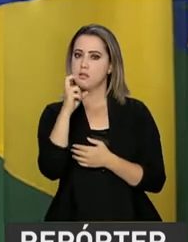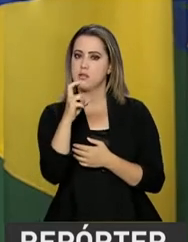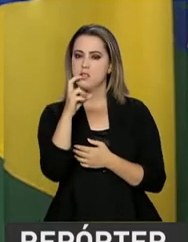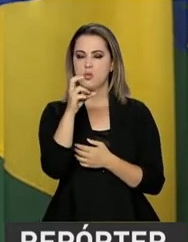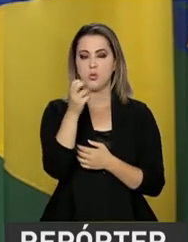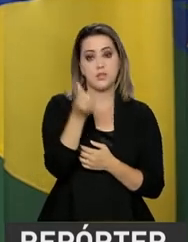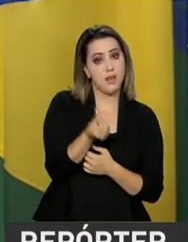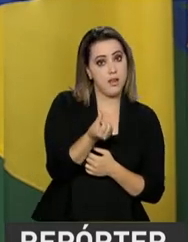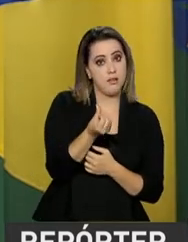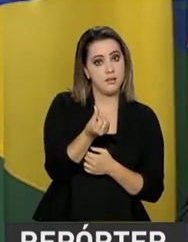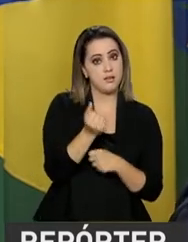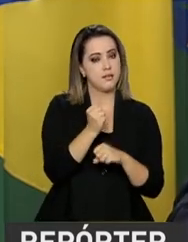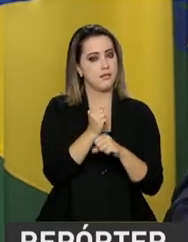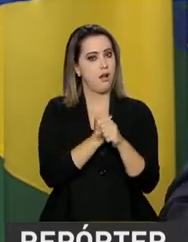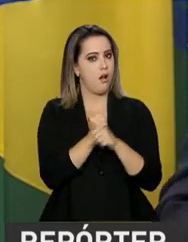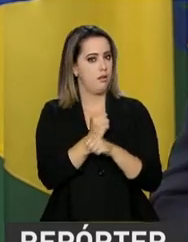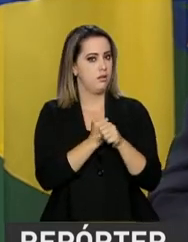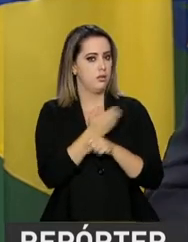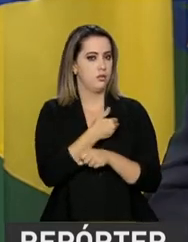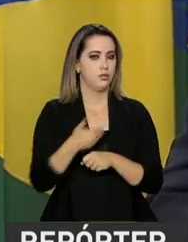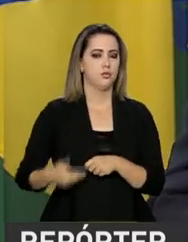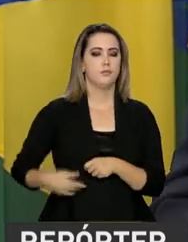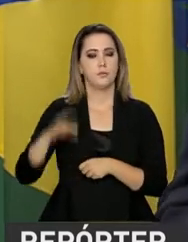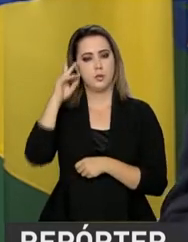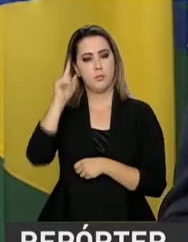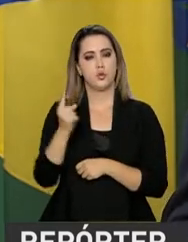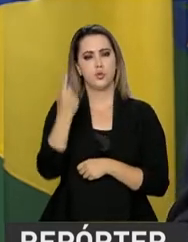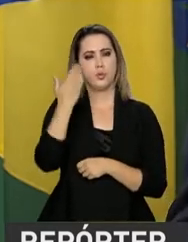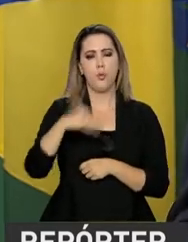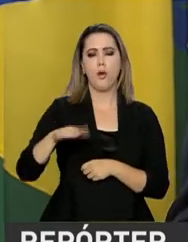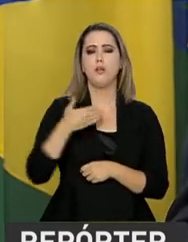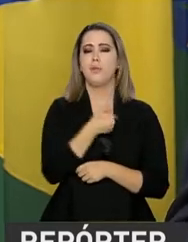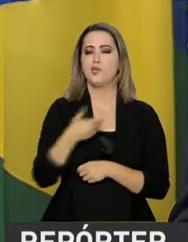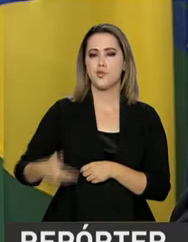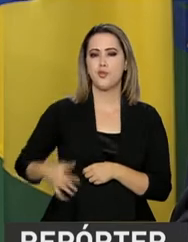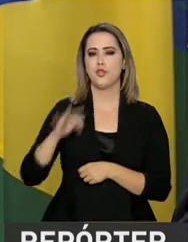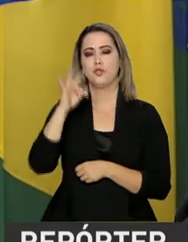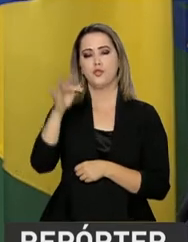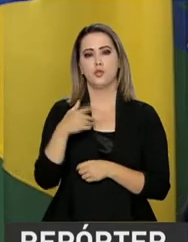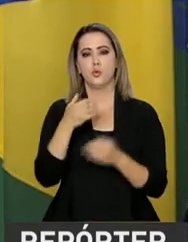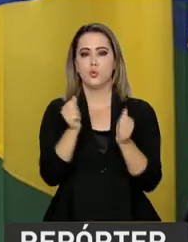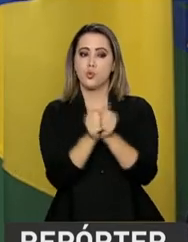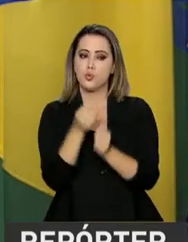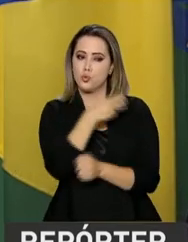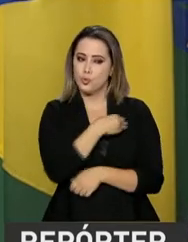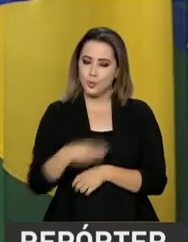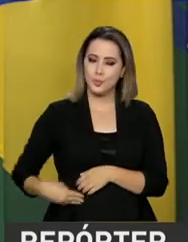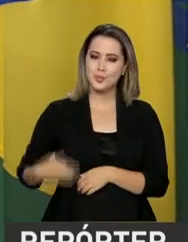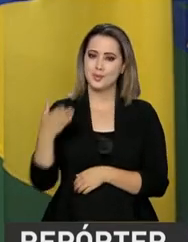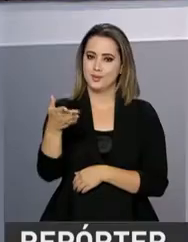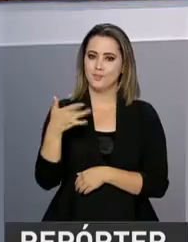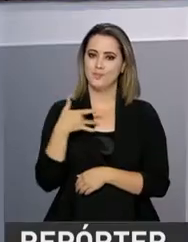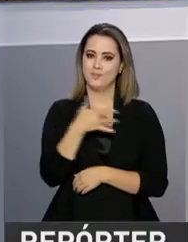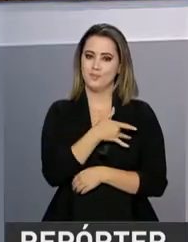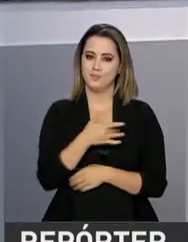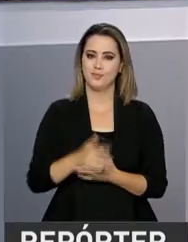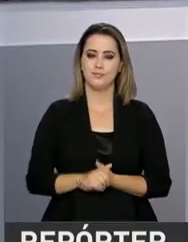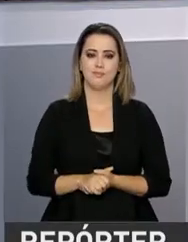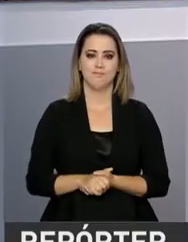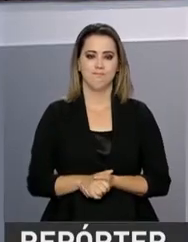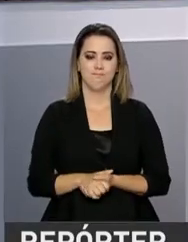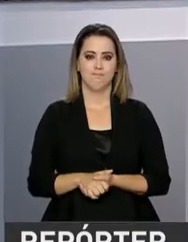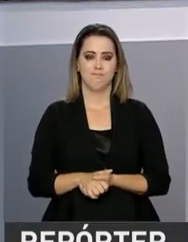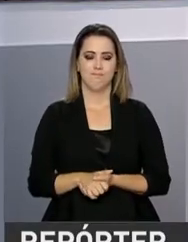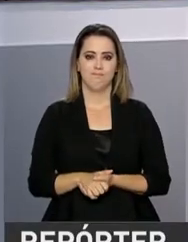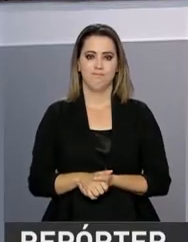imagine portanto o que poderemos fazer com mais um ano e meio de governo com um recado à frente do ministério da saúde o